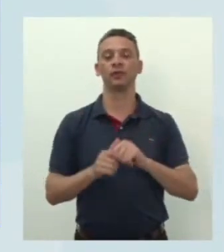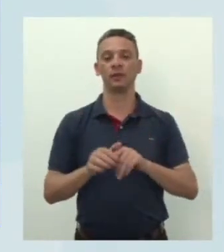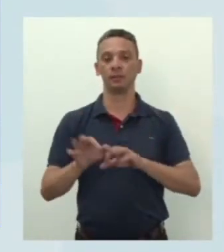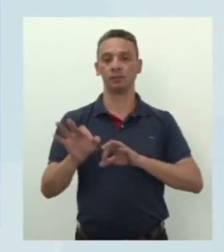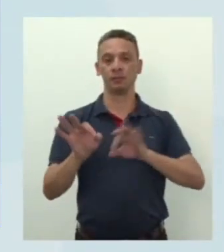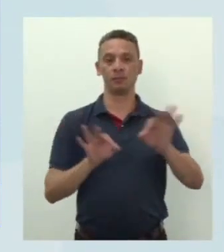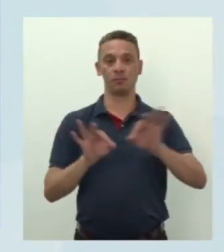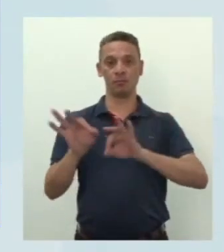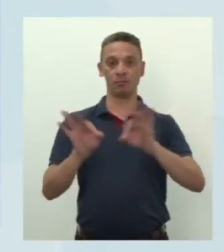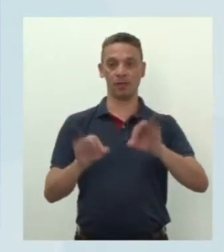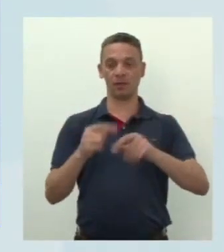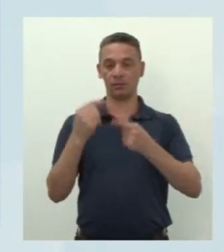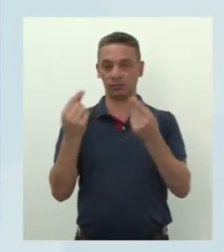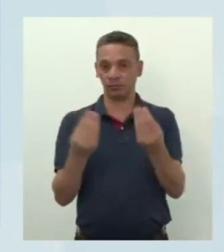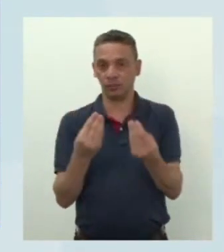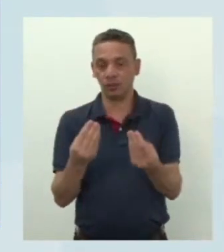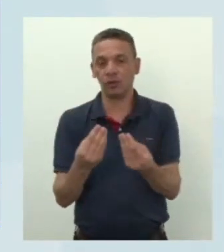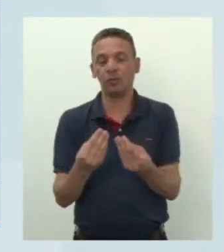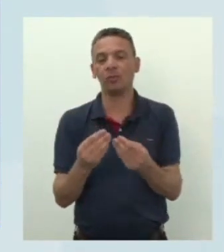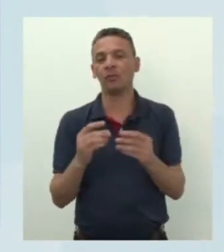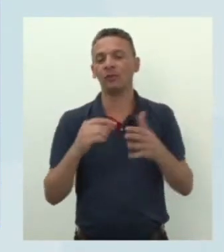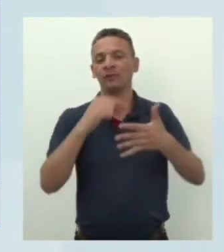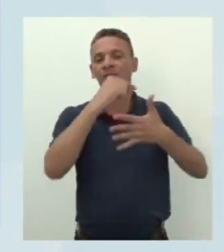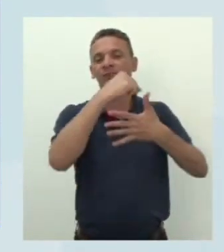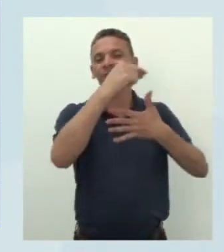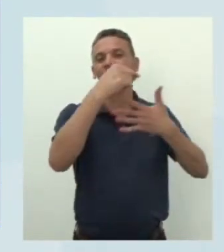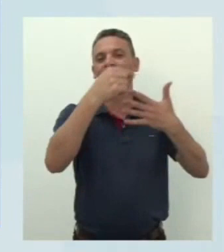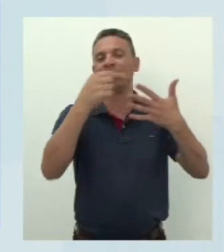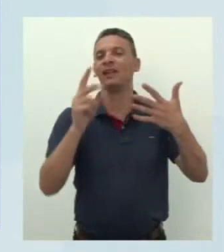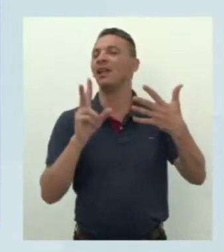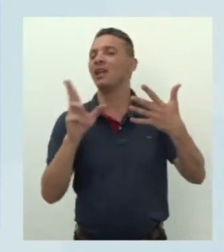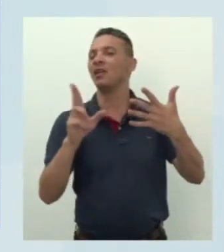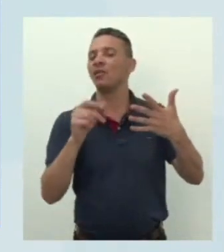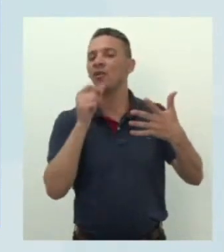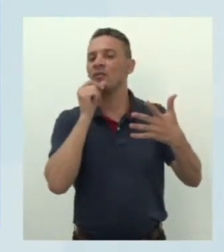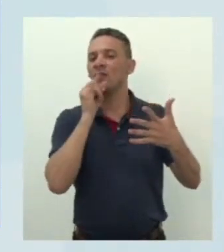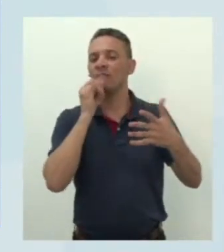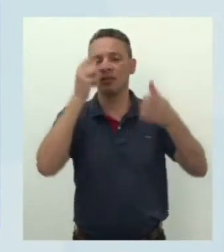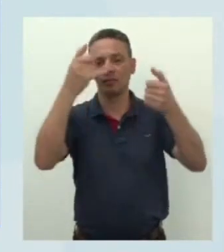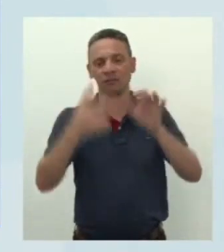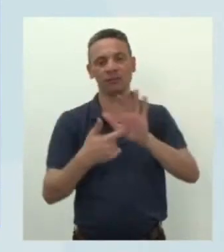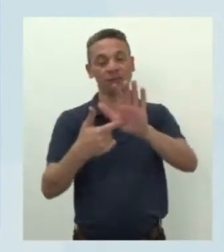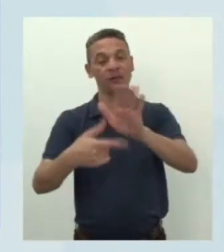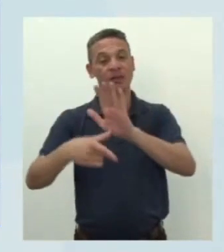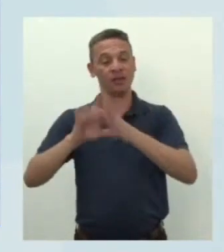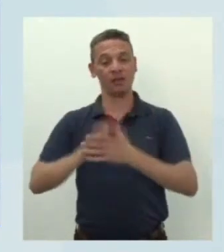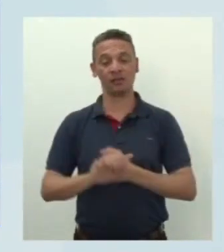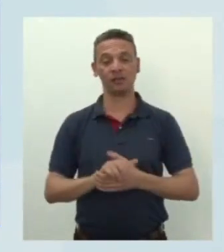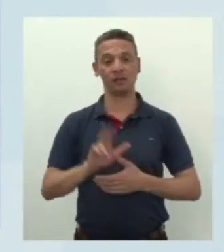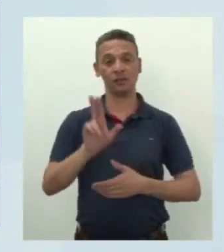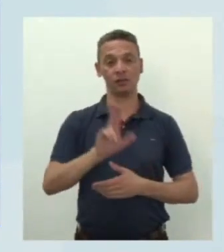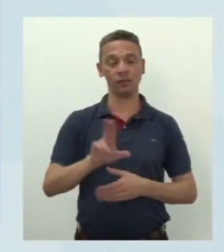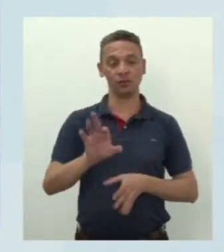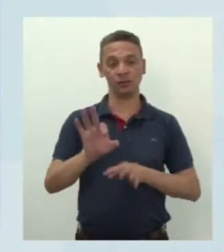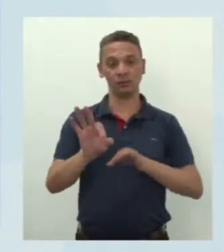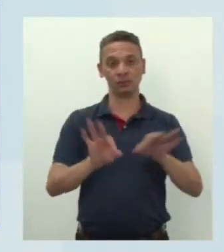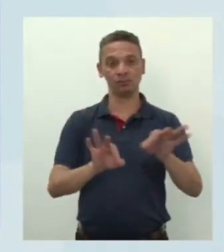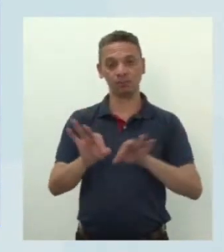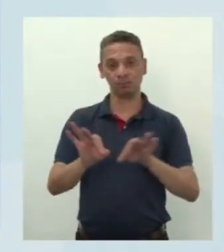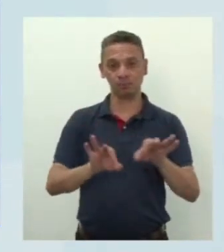plano com os mesmos itens que a gente passou para vocês, é lógico. Usamos uma